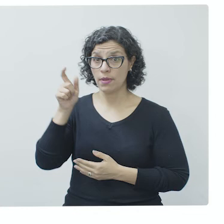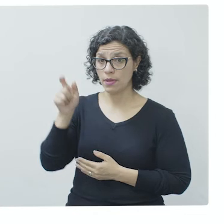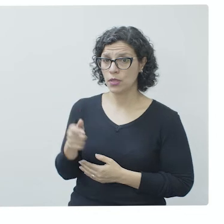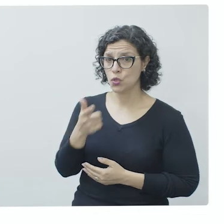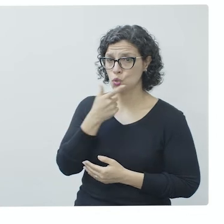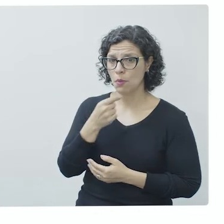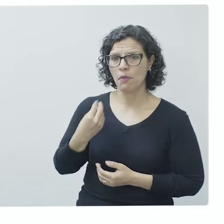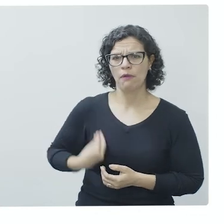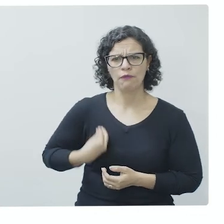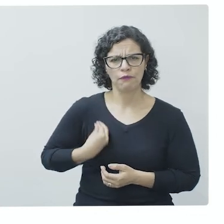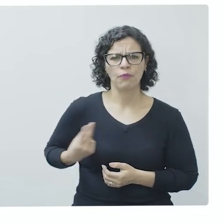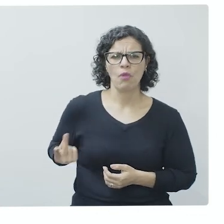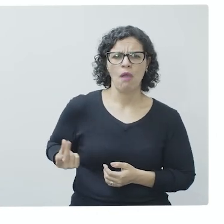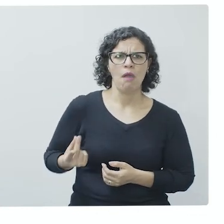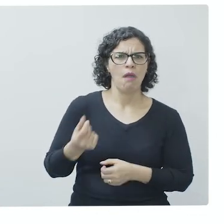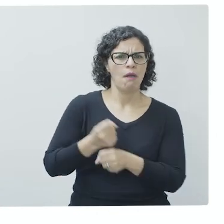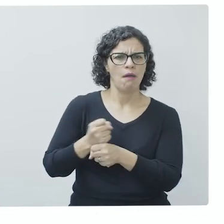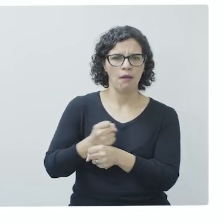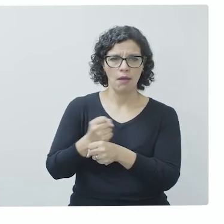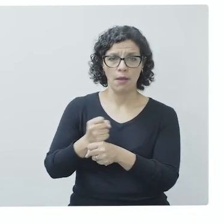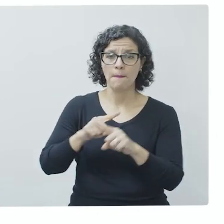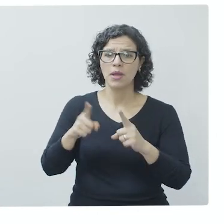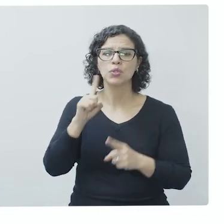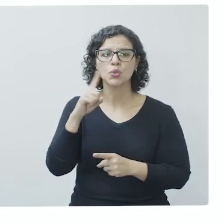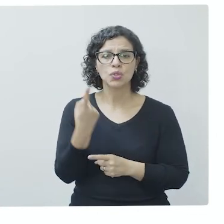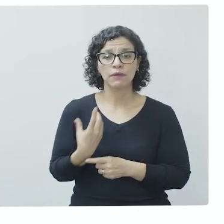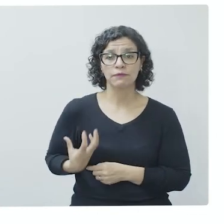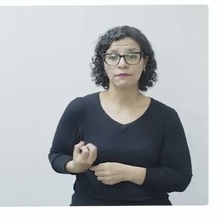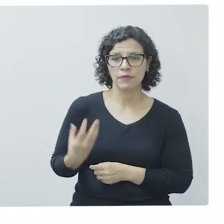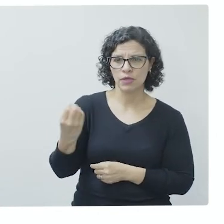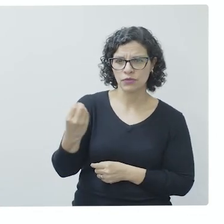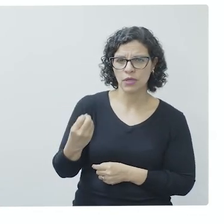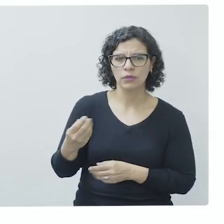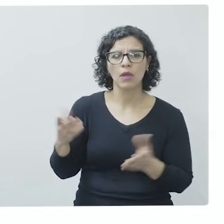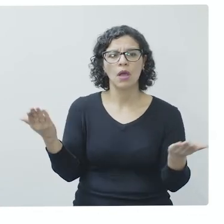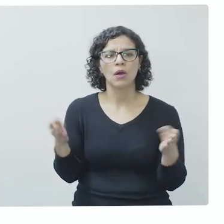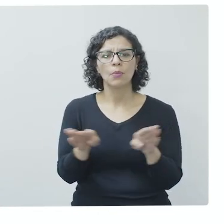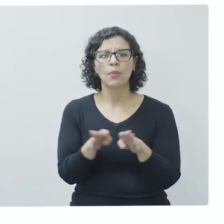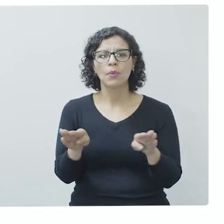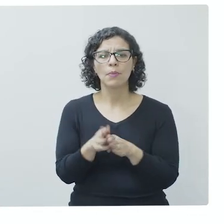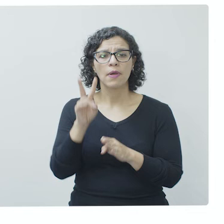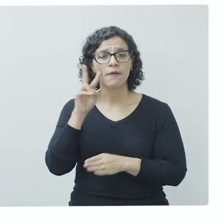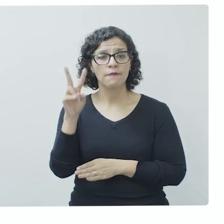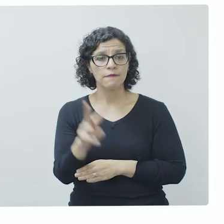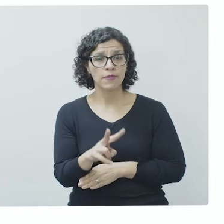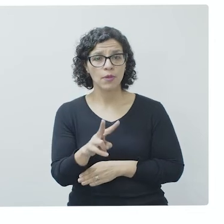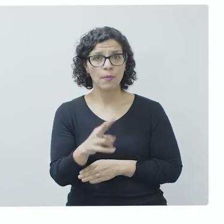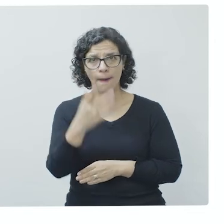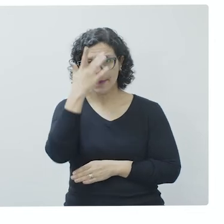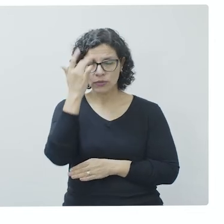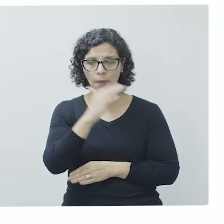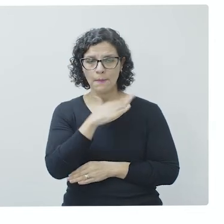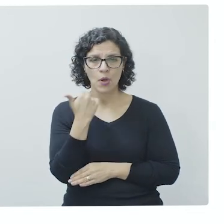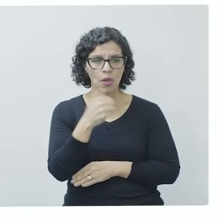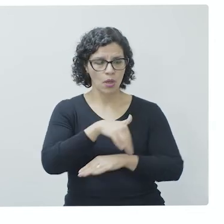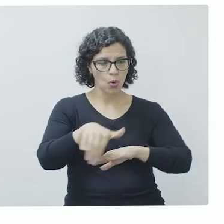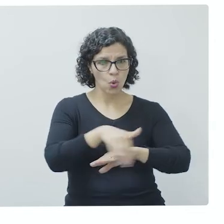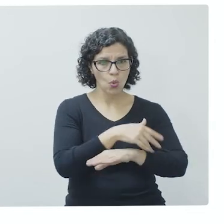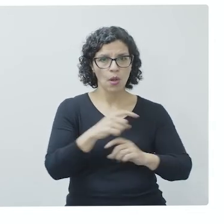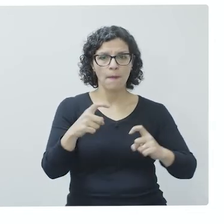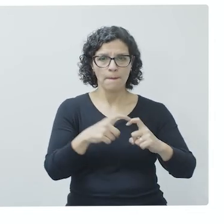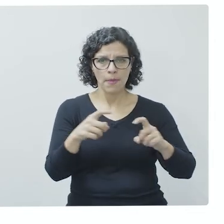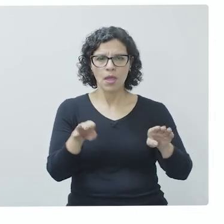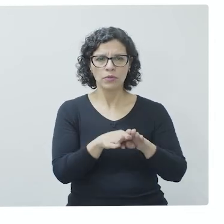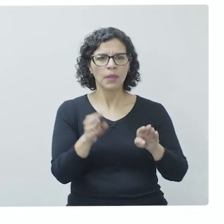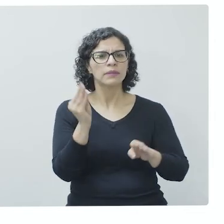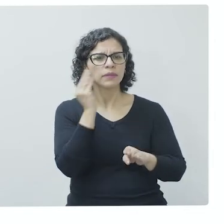Dizem que aquele homem ainda durou muitos e muitos anos. Mas um dia, viajando, deu com um corpo caído na estrada. O velho